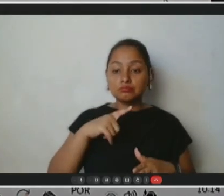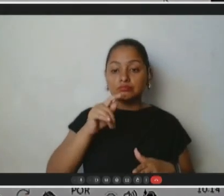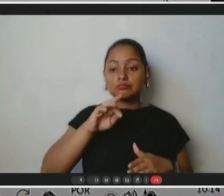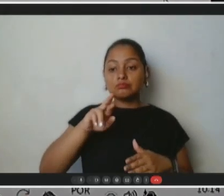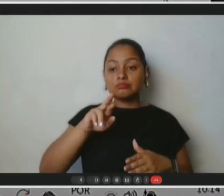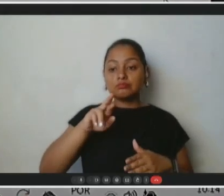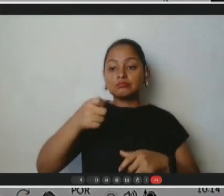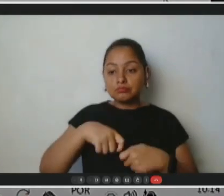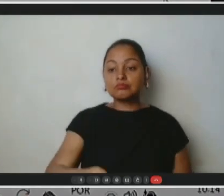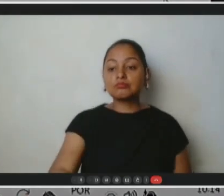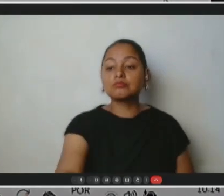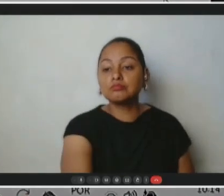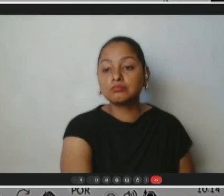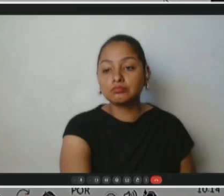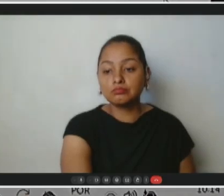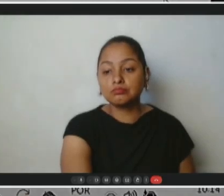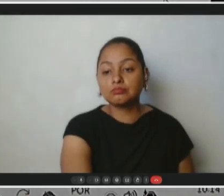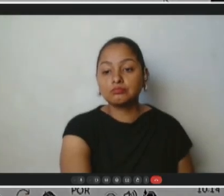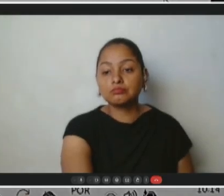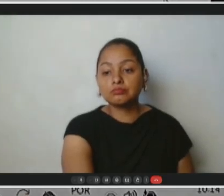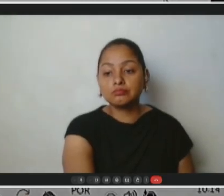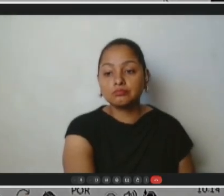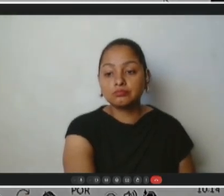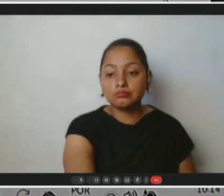universalidade, anualidade e exclusividade.